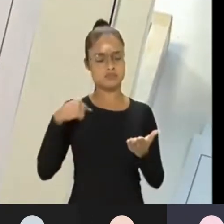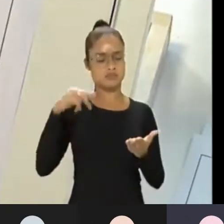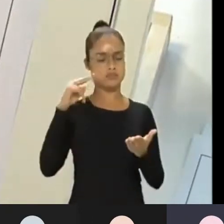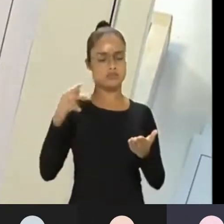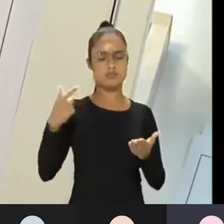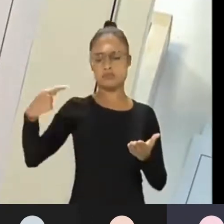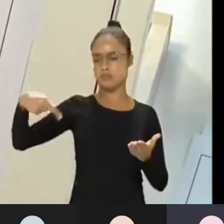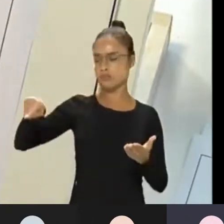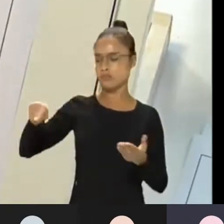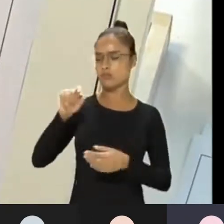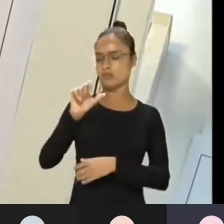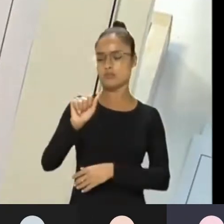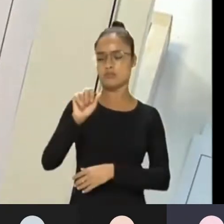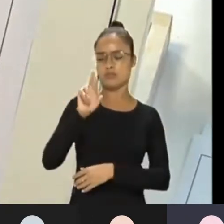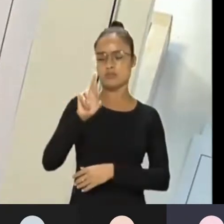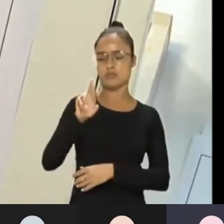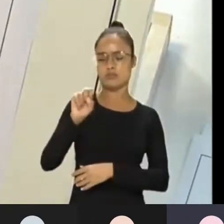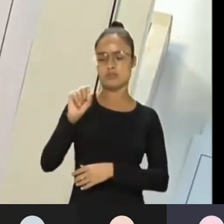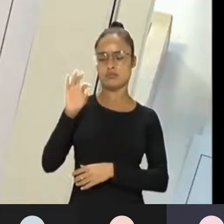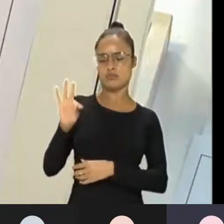aresta.